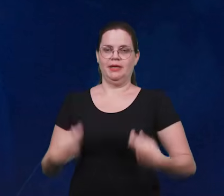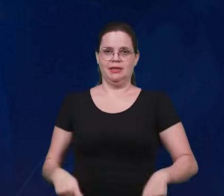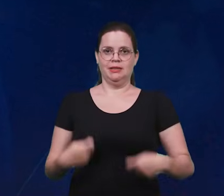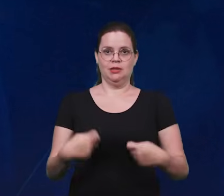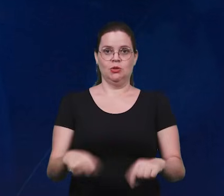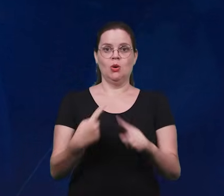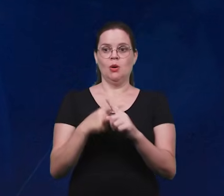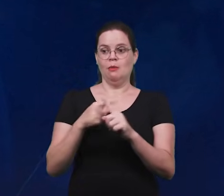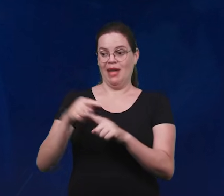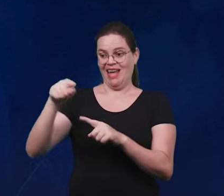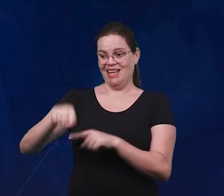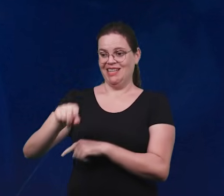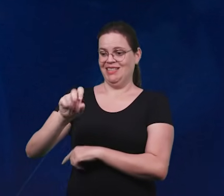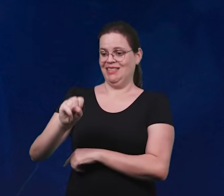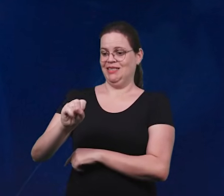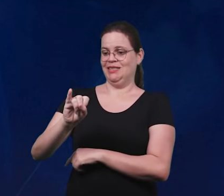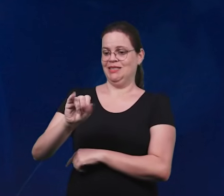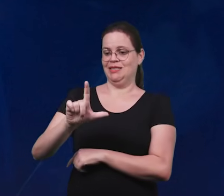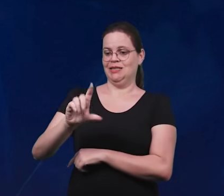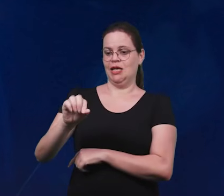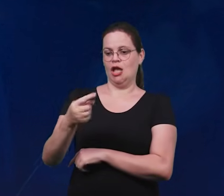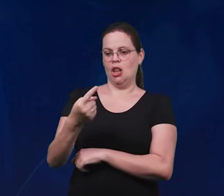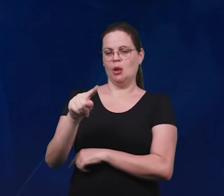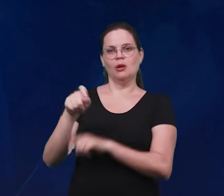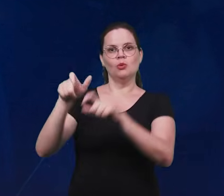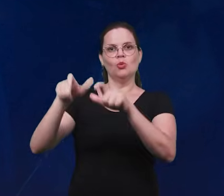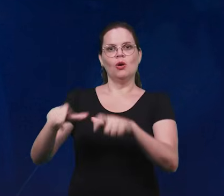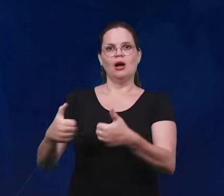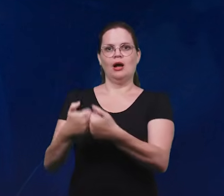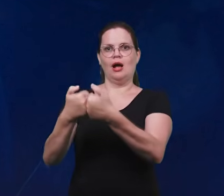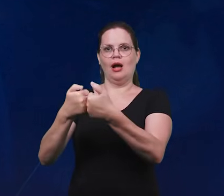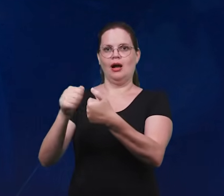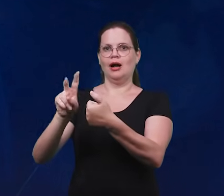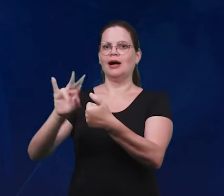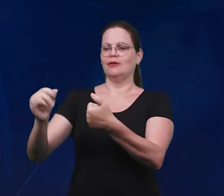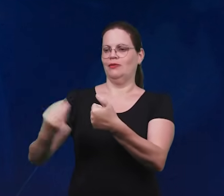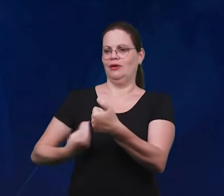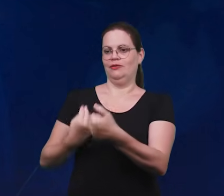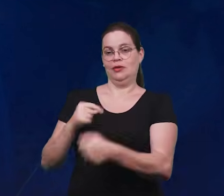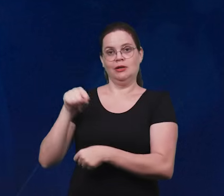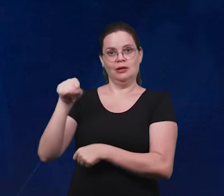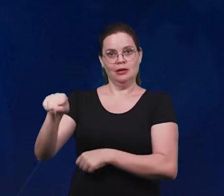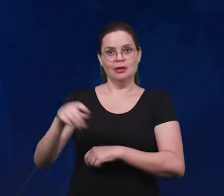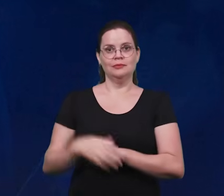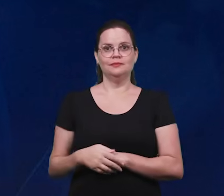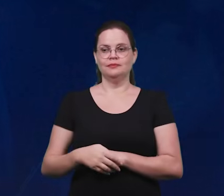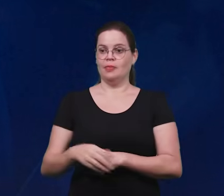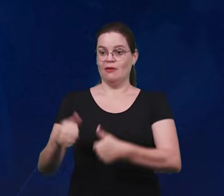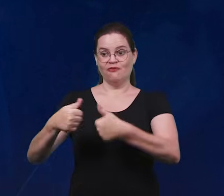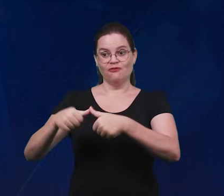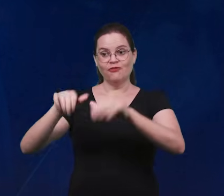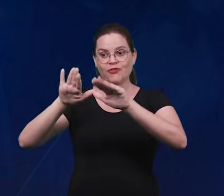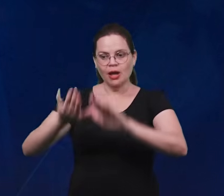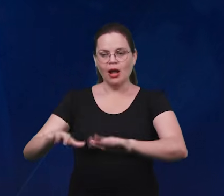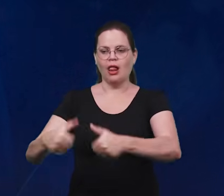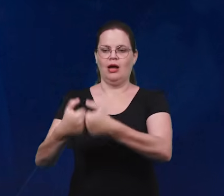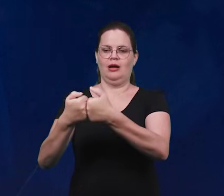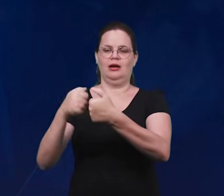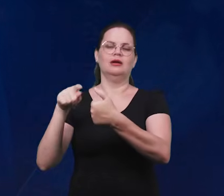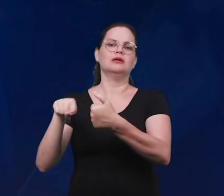onde a Arca da Aliança permanecerá ali em Siló. Será um lugar fixo para a